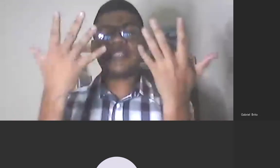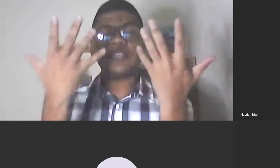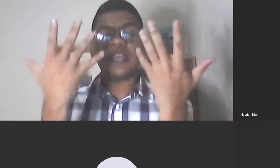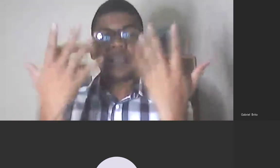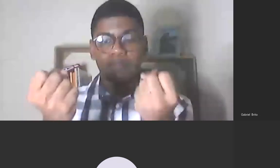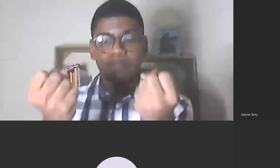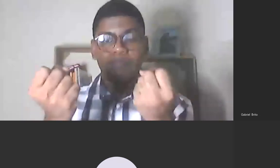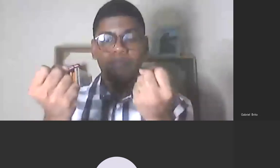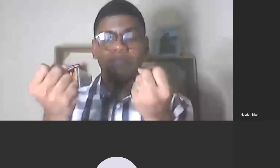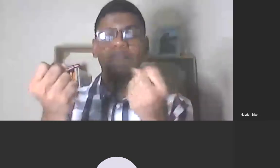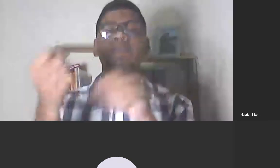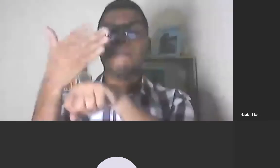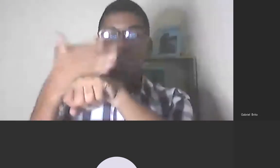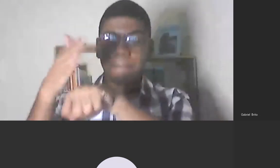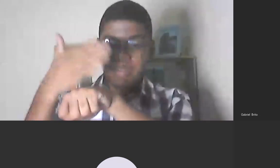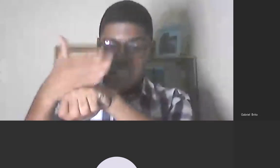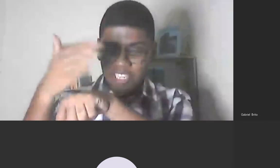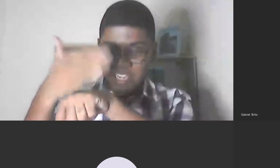vocês aceitam